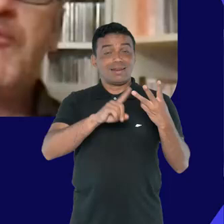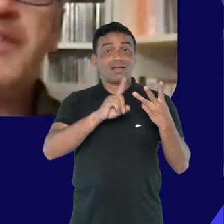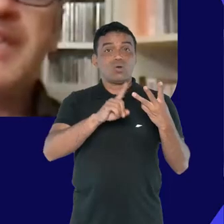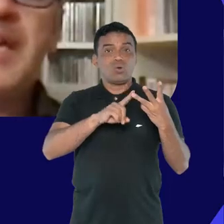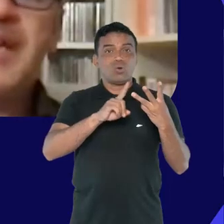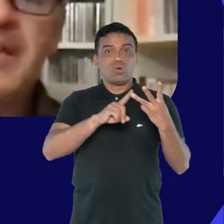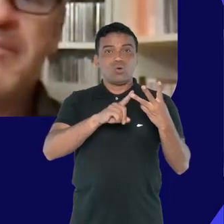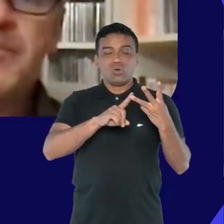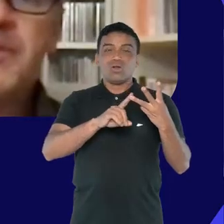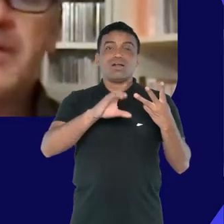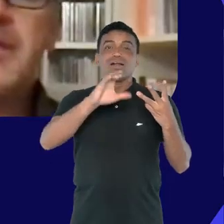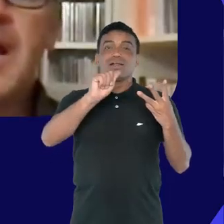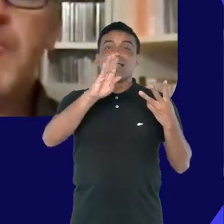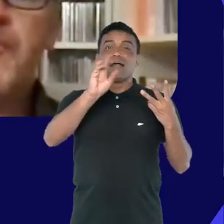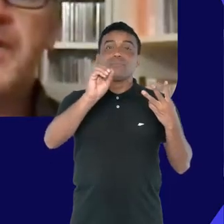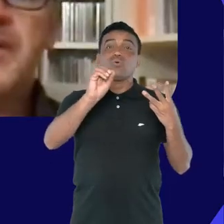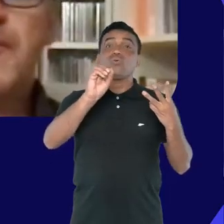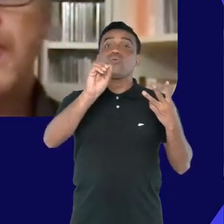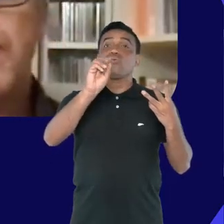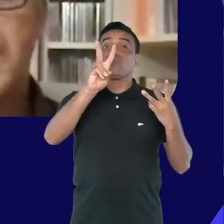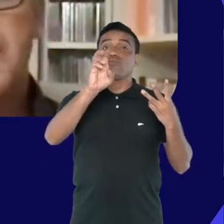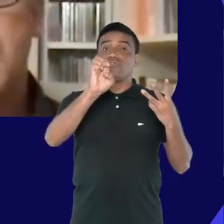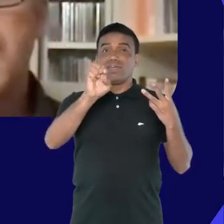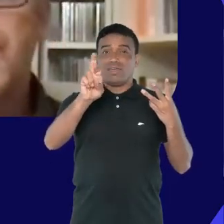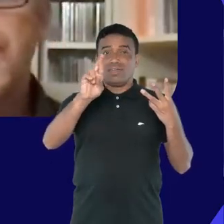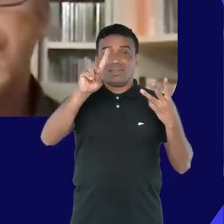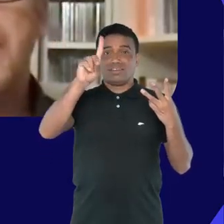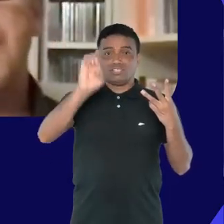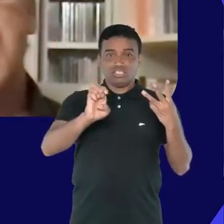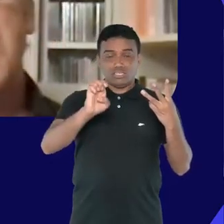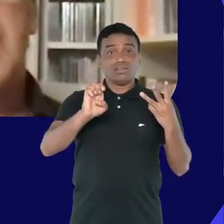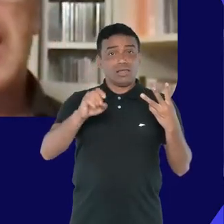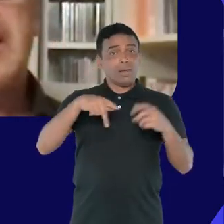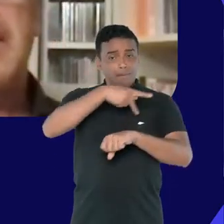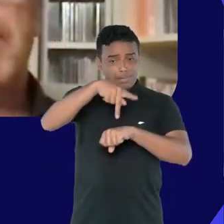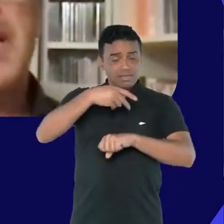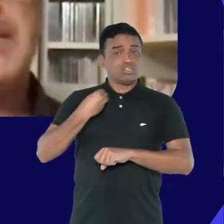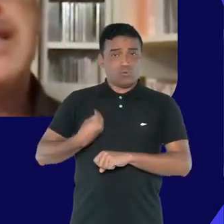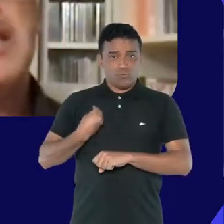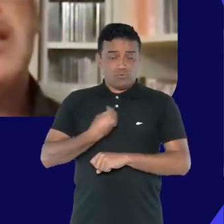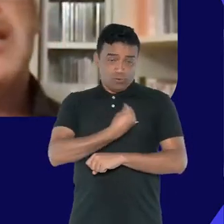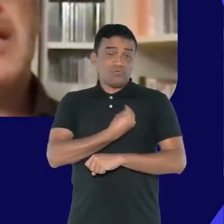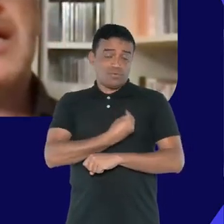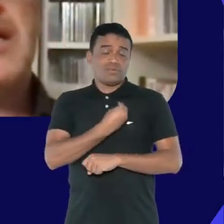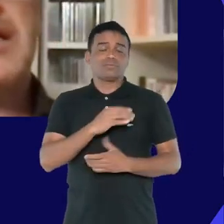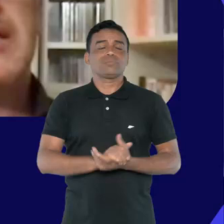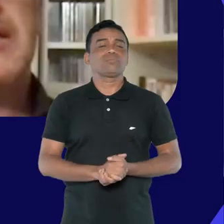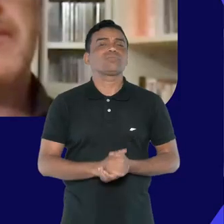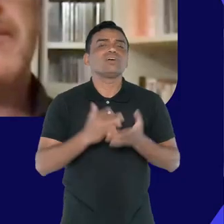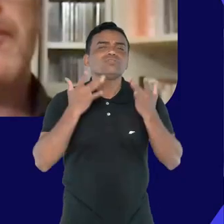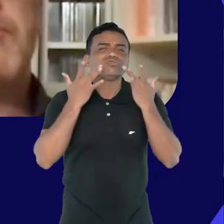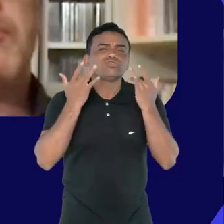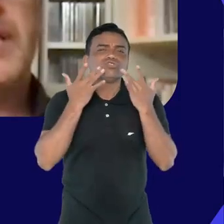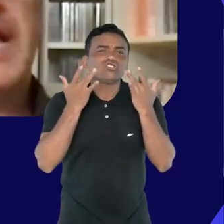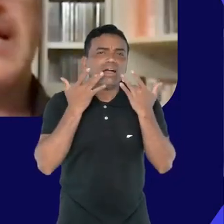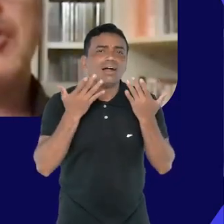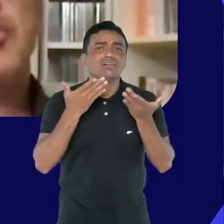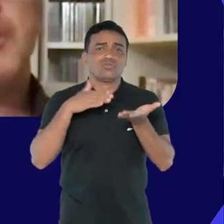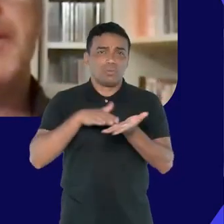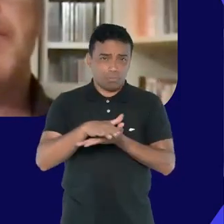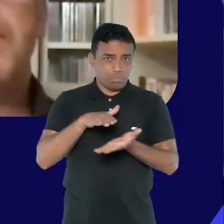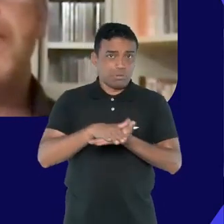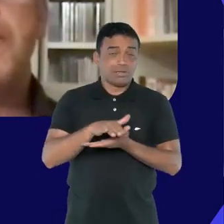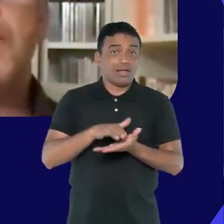outra é cabo-verdiana, portanto, Cabo Verde, que foi um país onde eu vivi. E essa peça foi